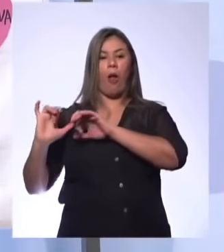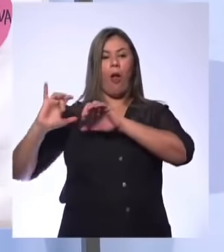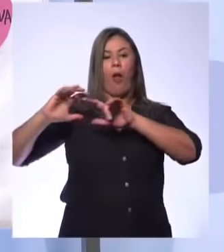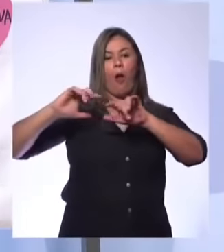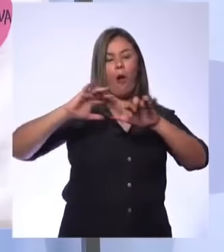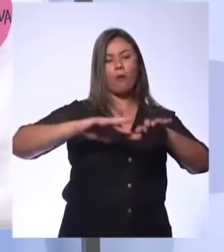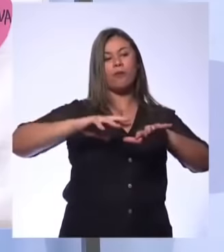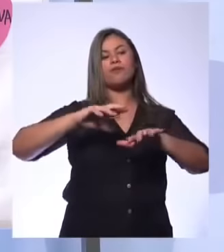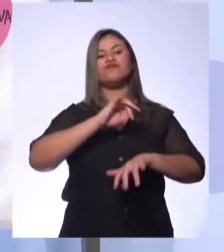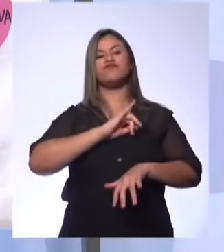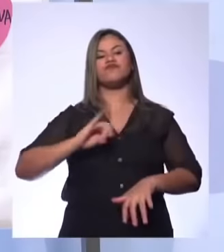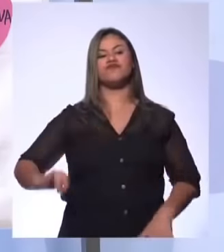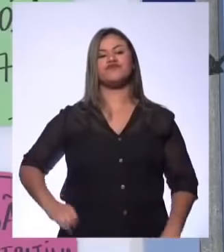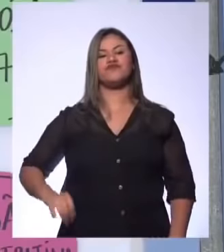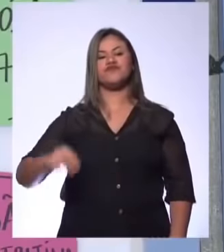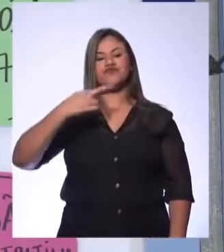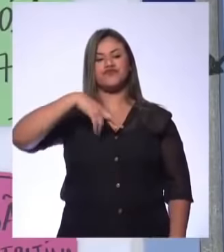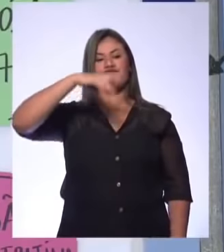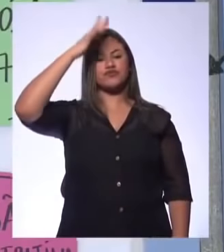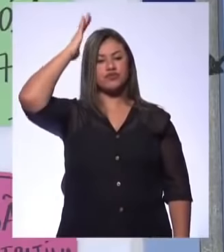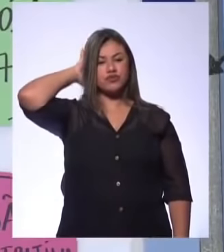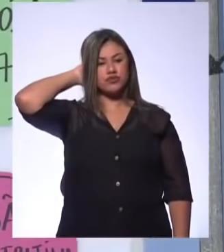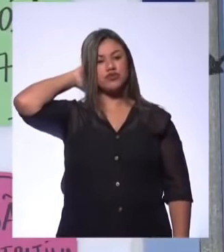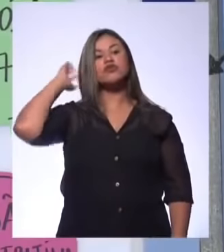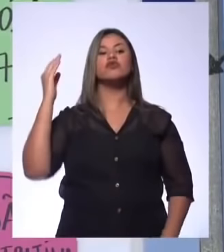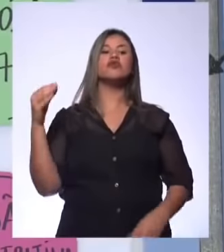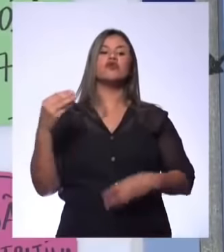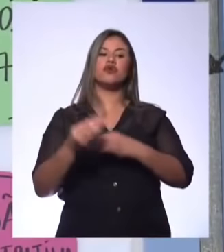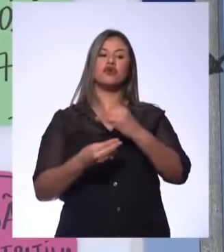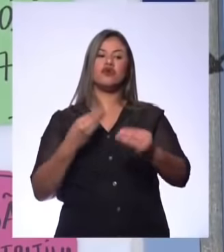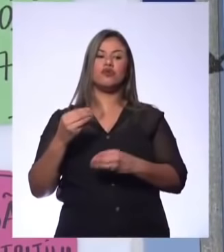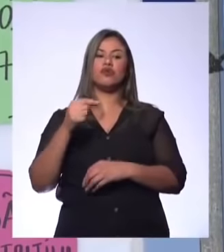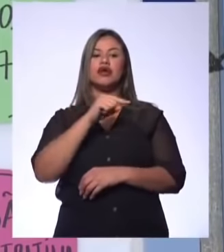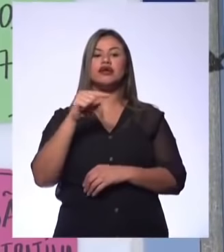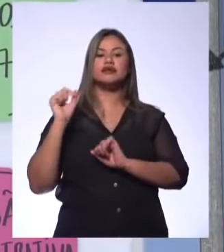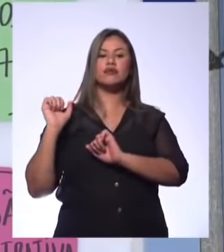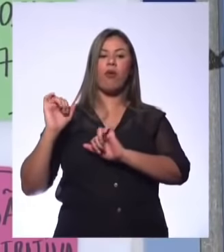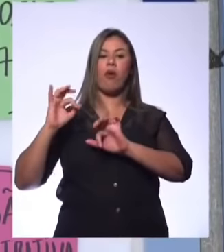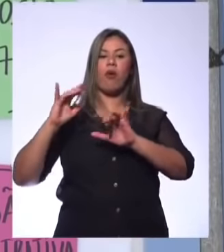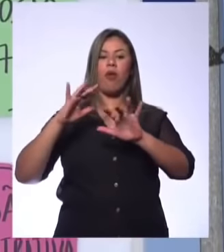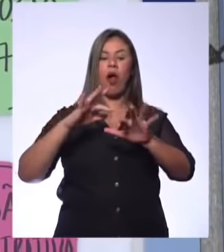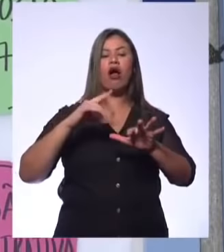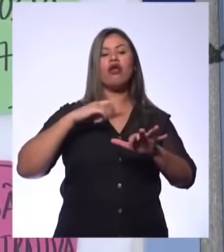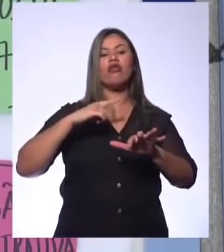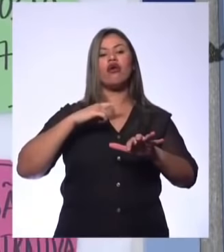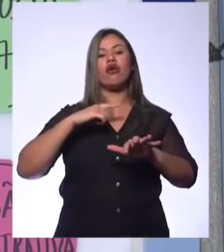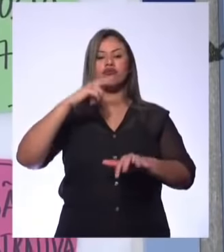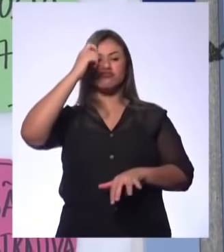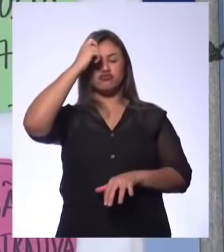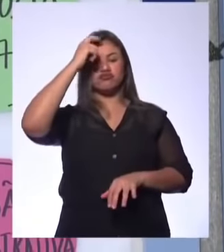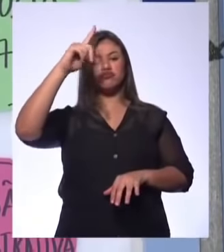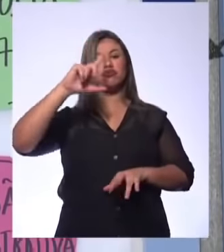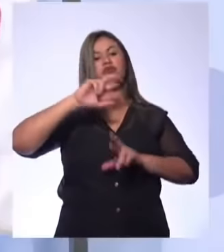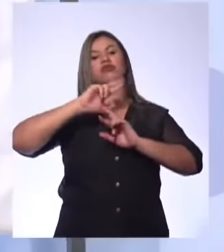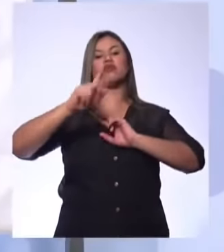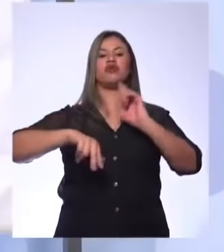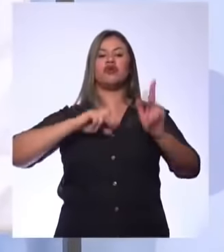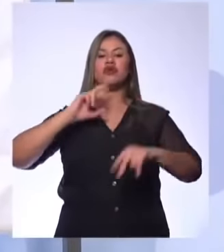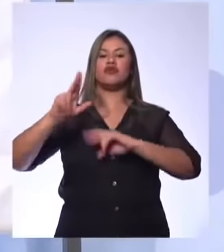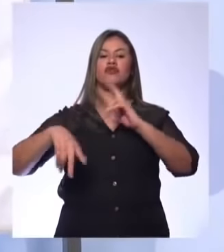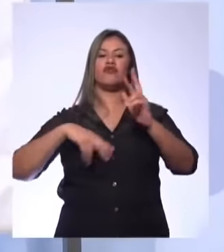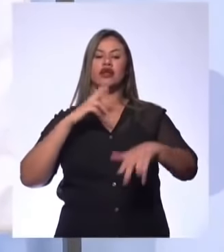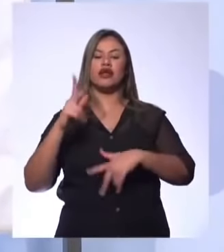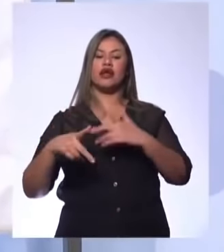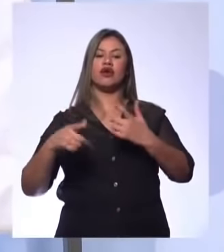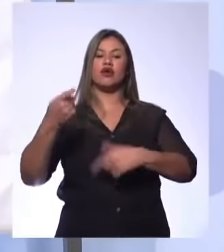deste império? Quando esses povos chegaram, nós tivemos aí muitas culturas diferentes, muitas formas